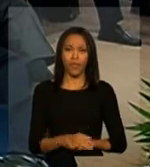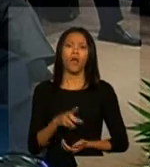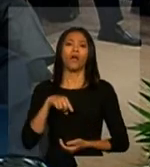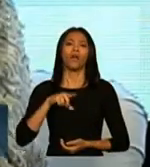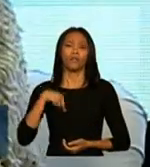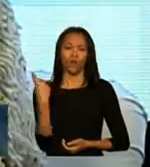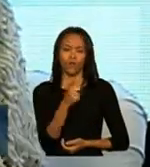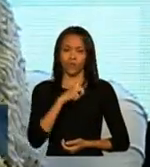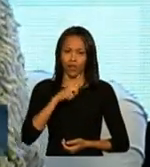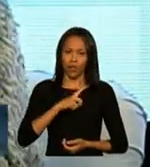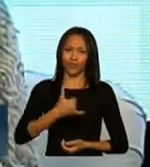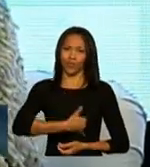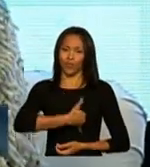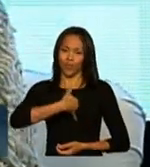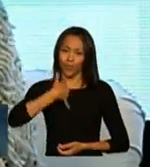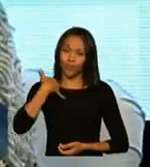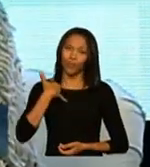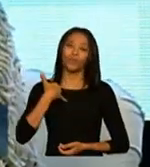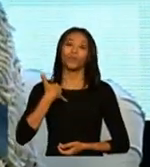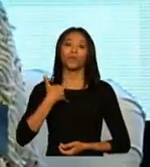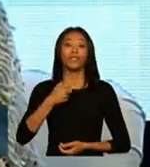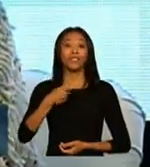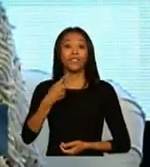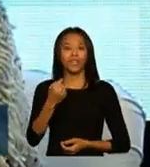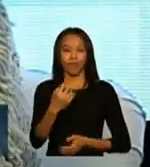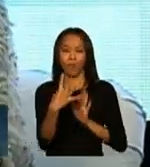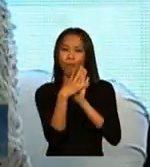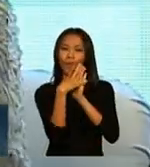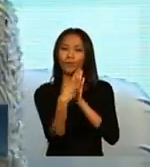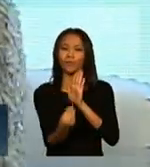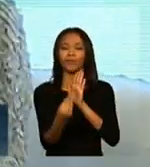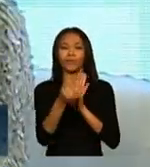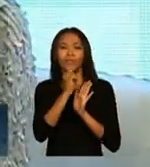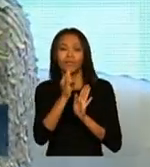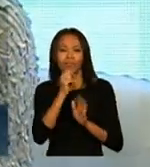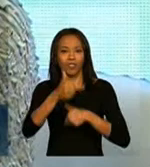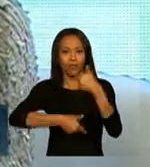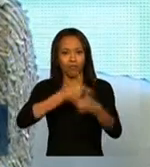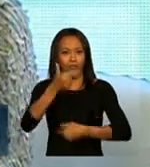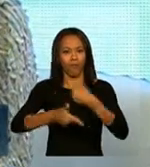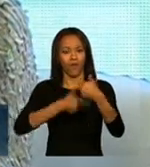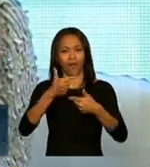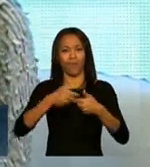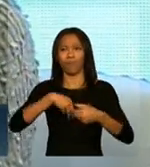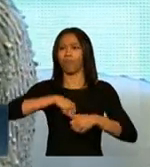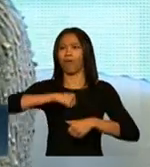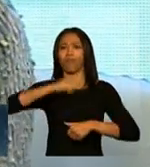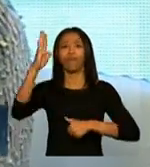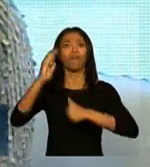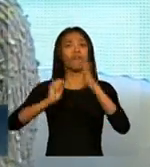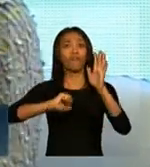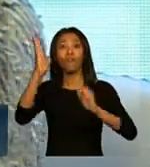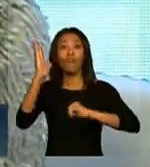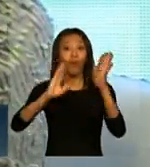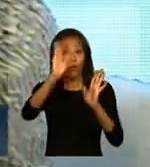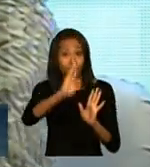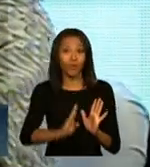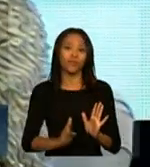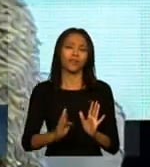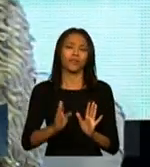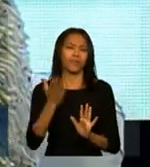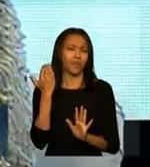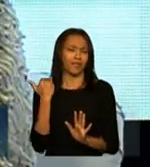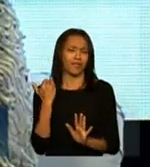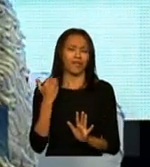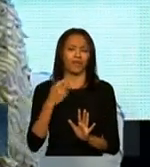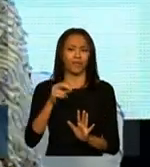Nós temos muito orgulho de estar exportando o que eu acho que a gente nunca imaginou quando fazíamos universidade na década